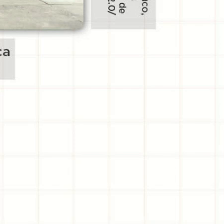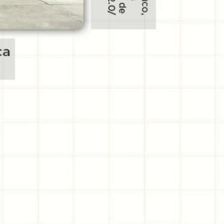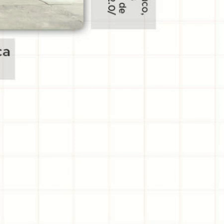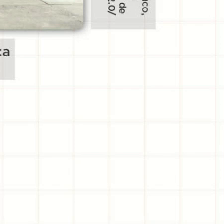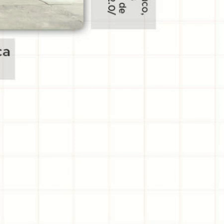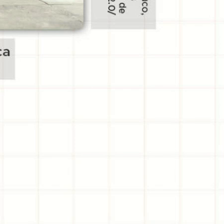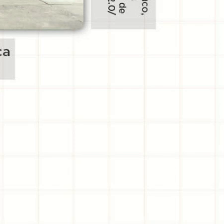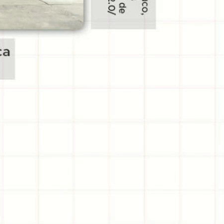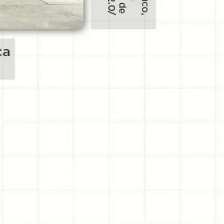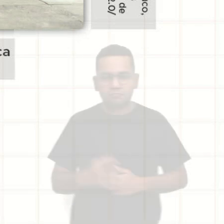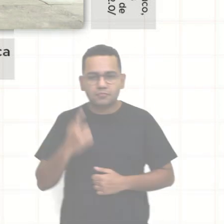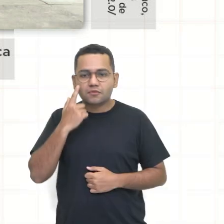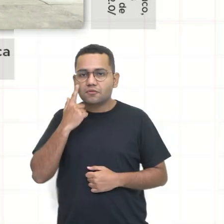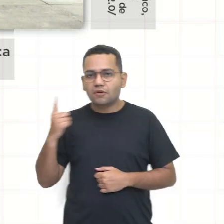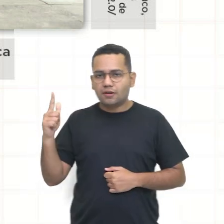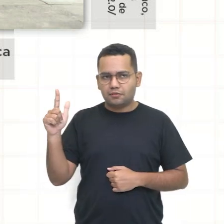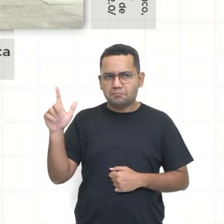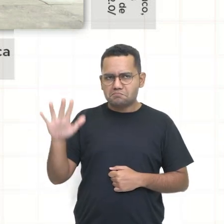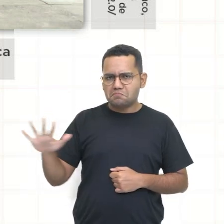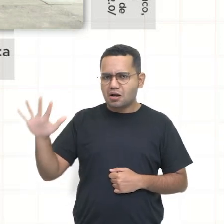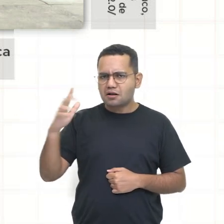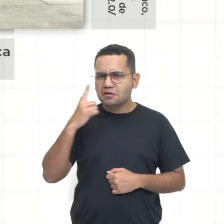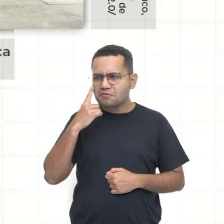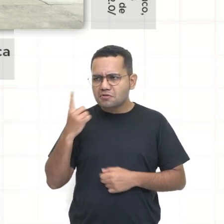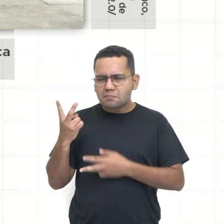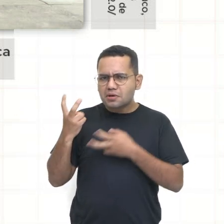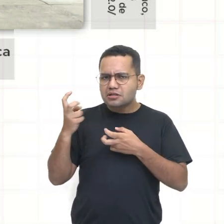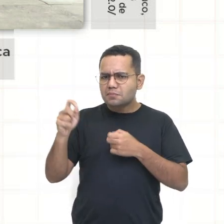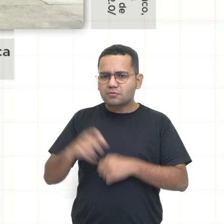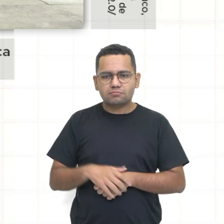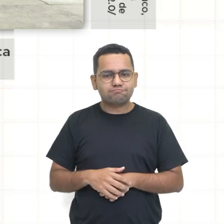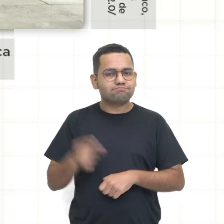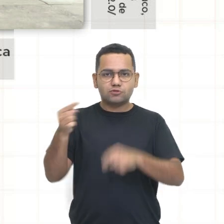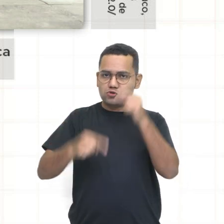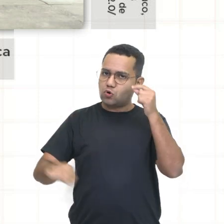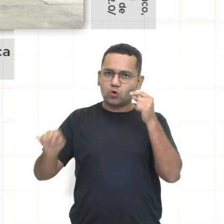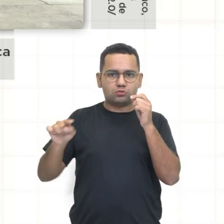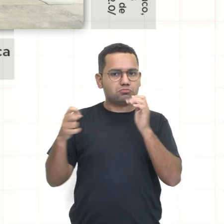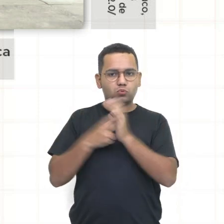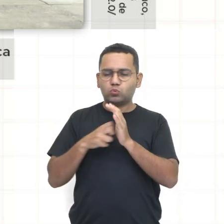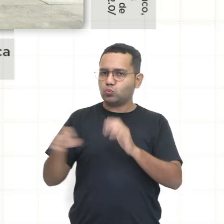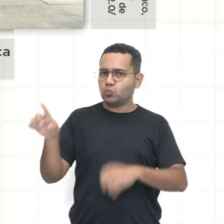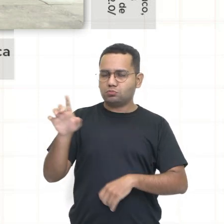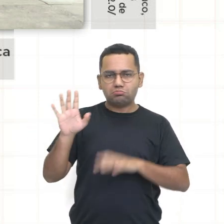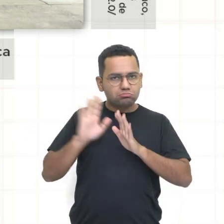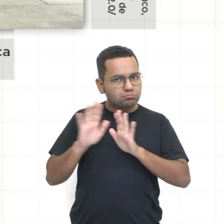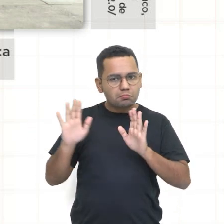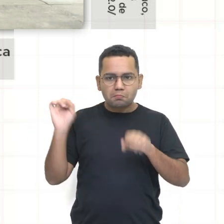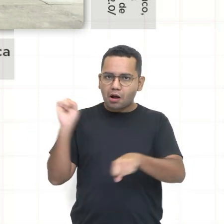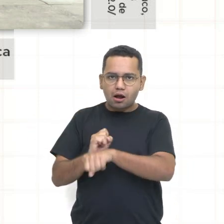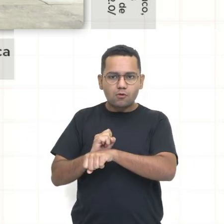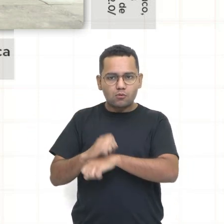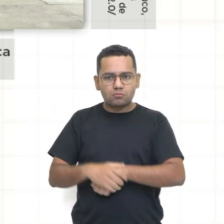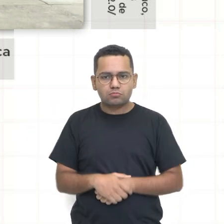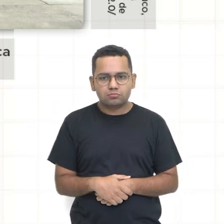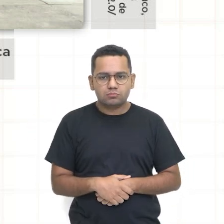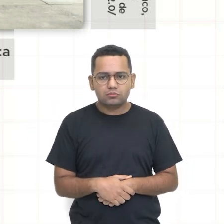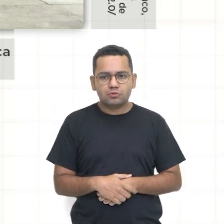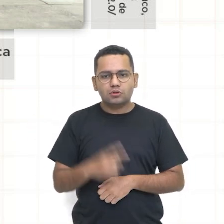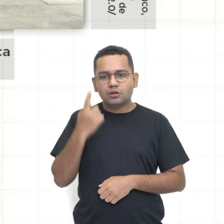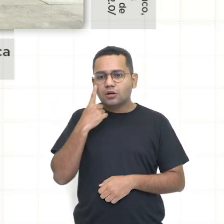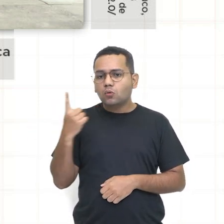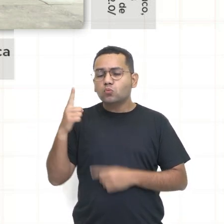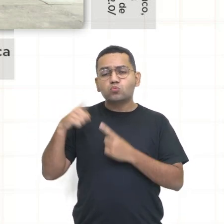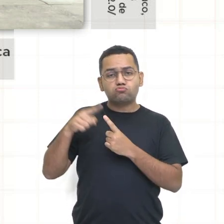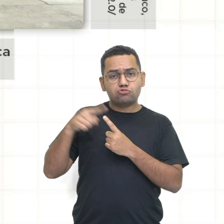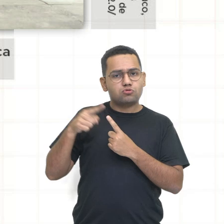Nunca Mais. E essa imagem ela representa uma das táticas de tortura que era